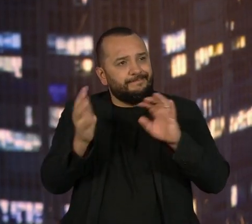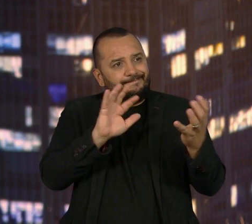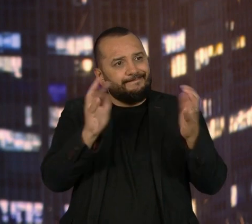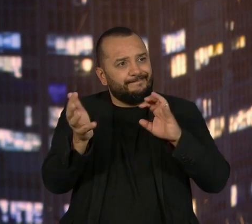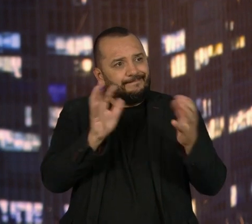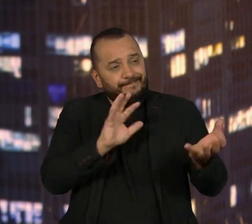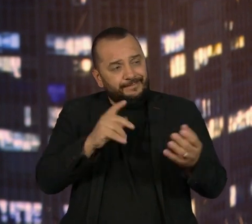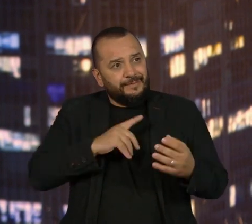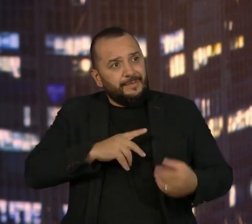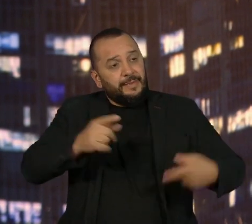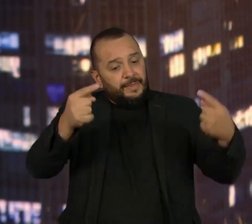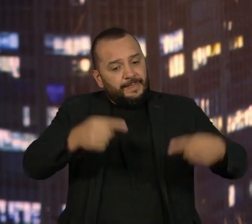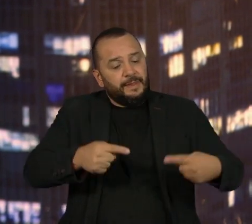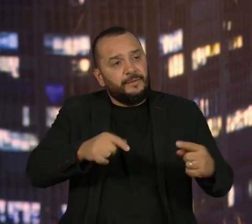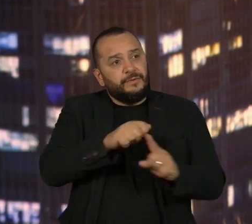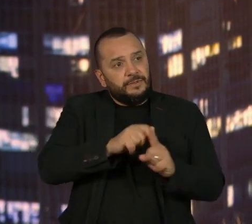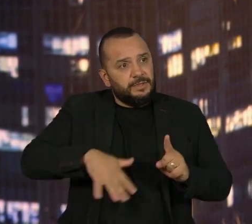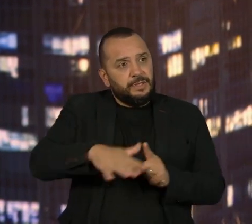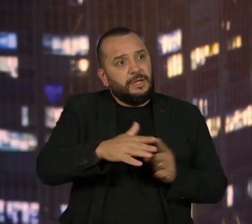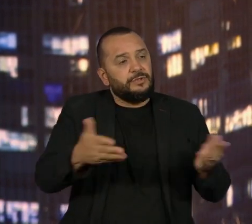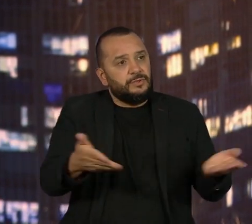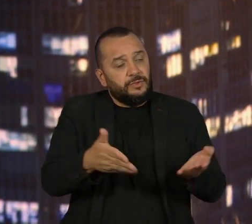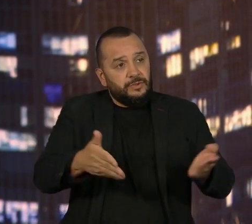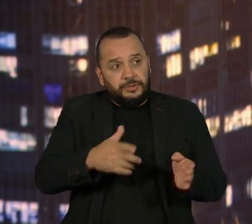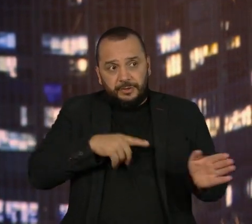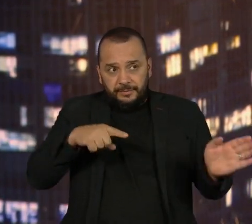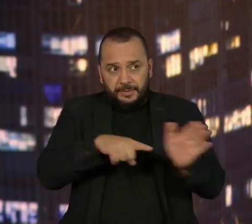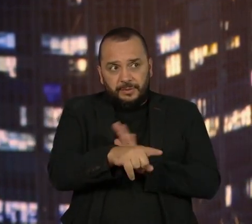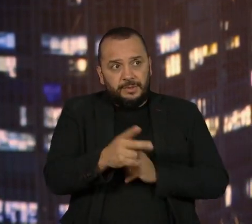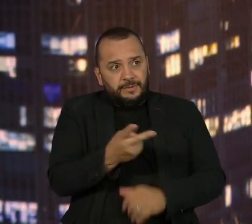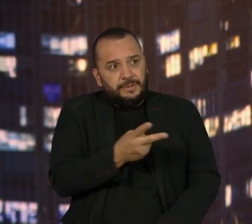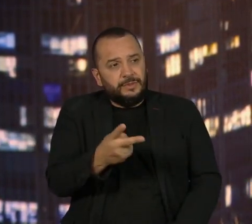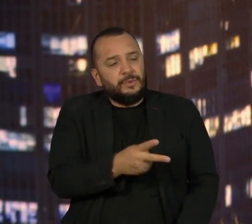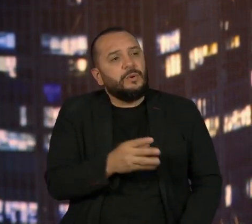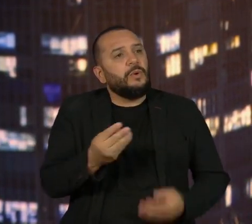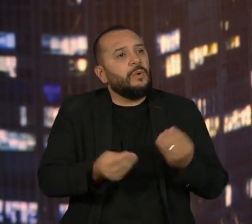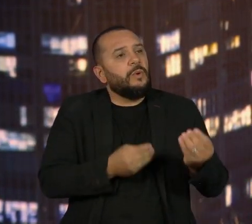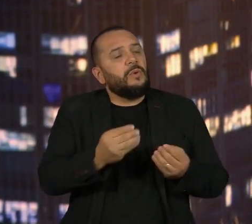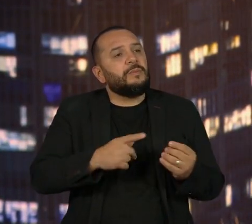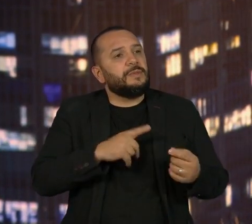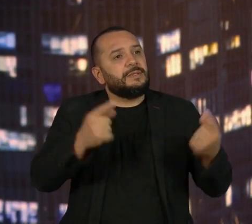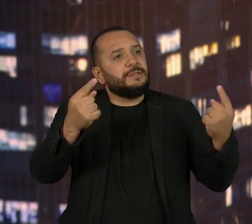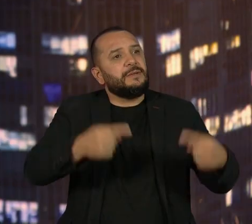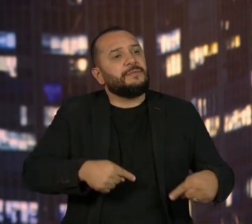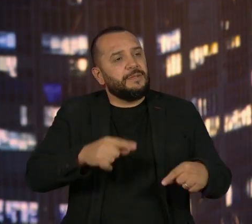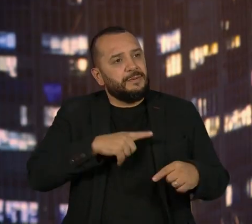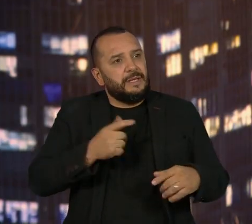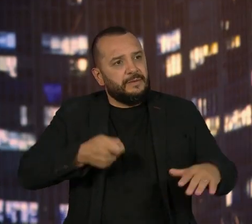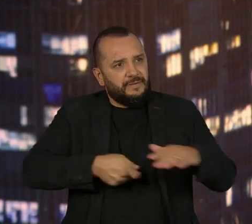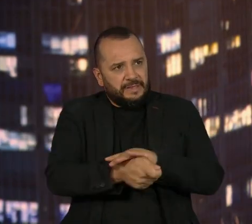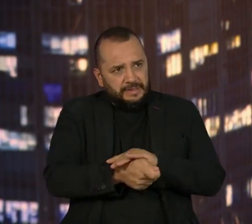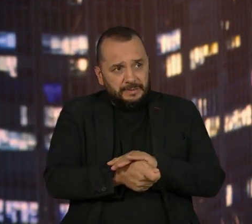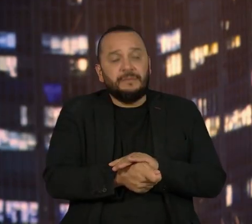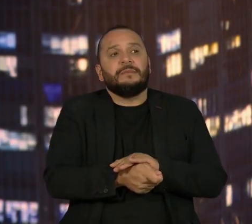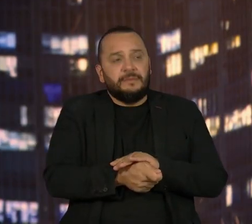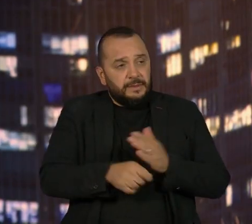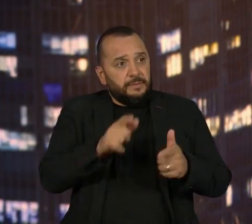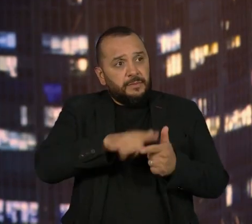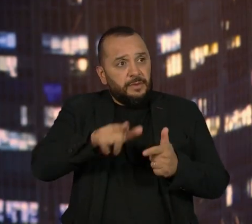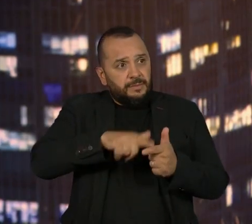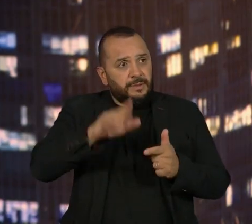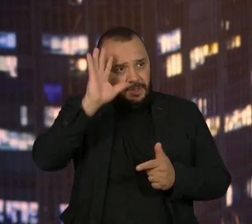desafio que o mundo está enfrentando, e essa pergunta eu vou fazer para vocês dois, passa necessariamente por financiamento para que esse problema